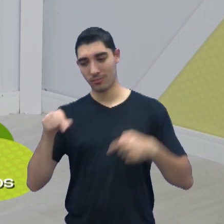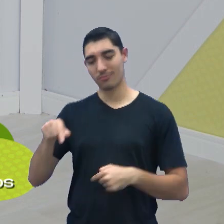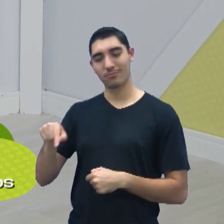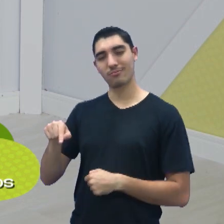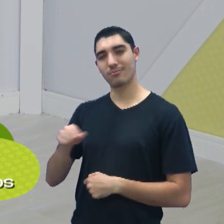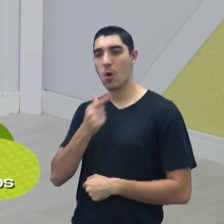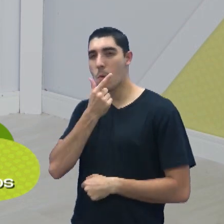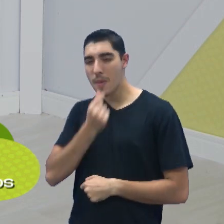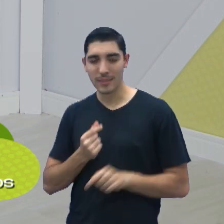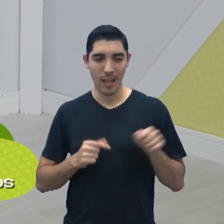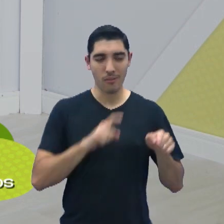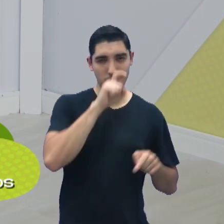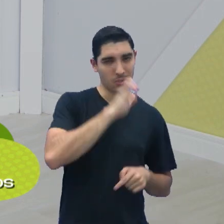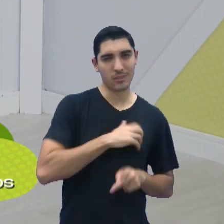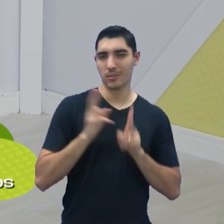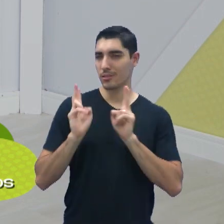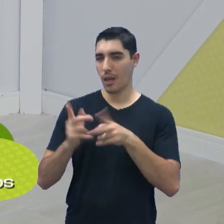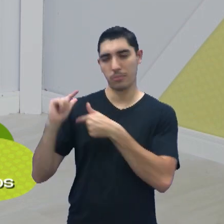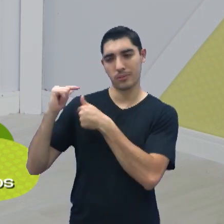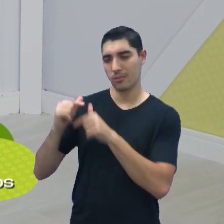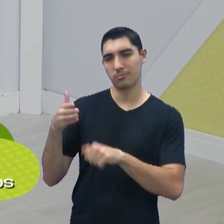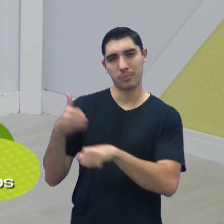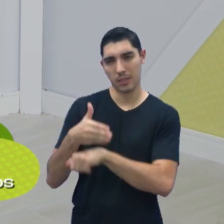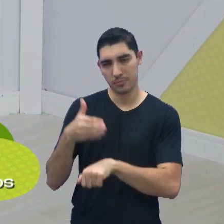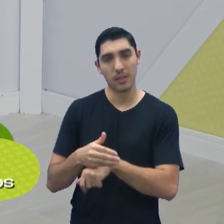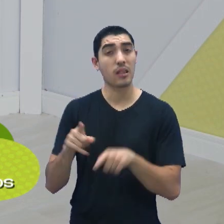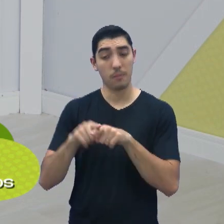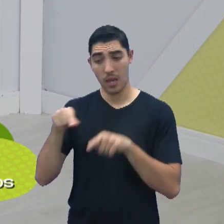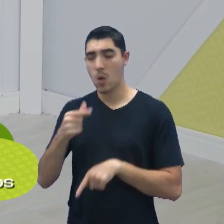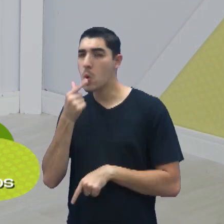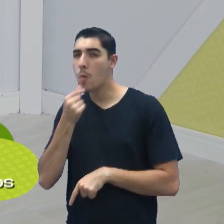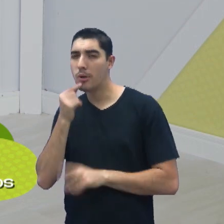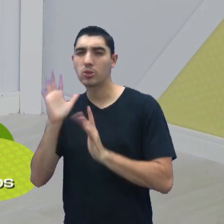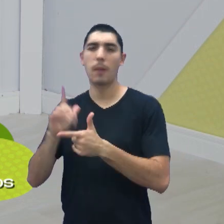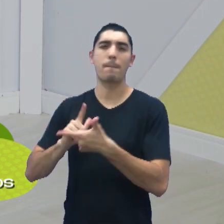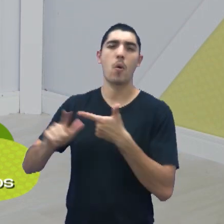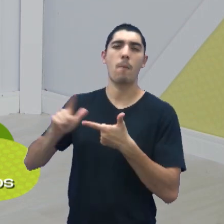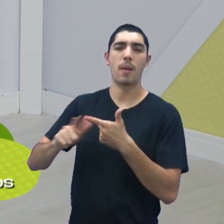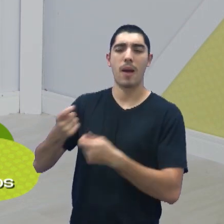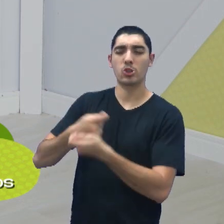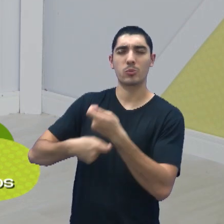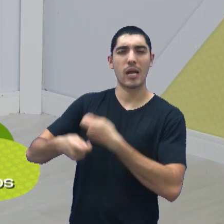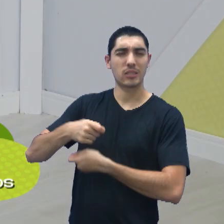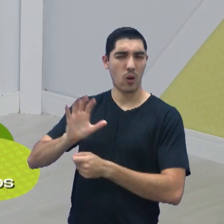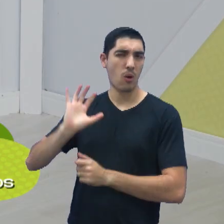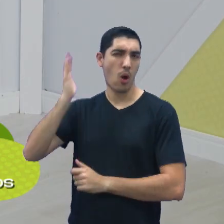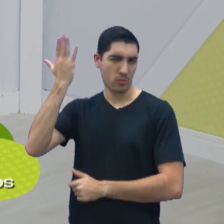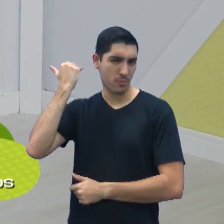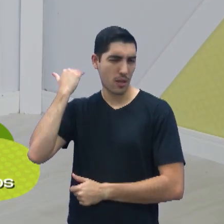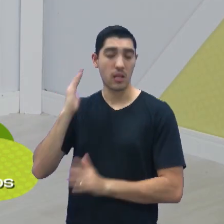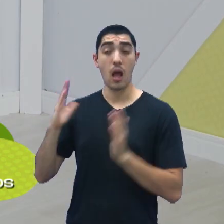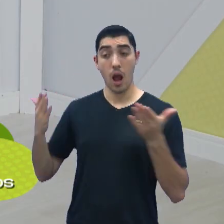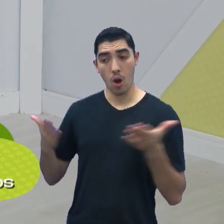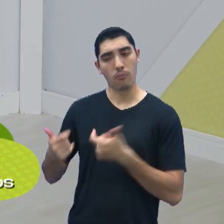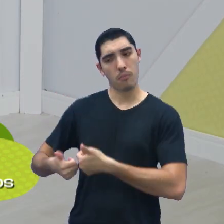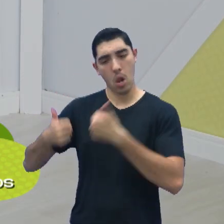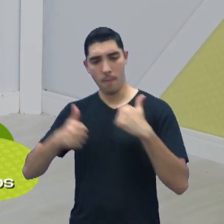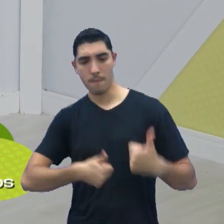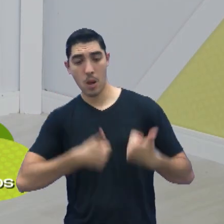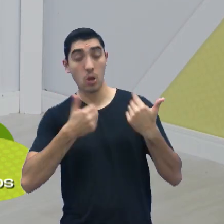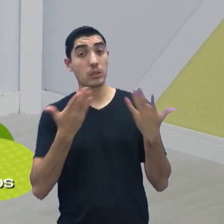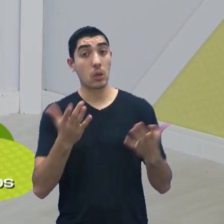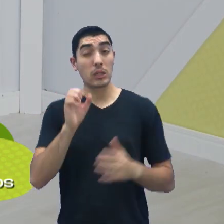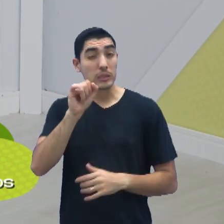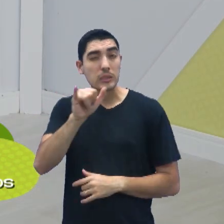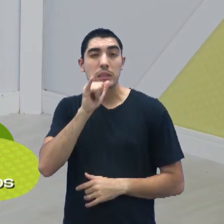aí problemas e tal, o São José também entre altos e baixos, enfim. Para o São José é bom, no mínimo, um empate lá